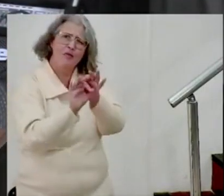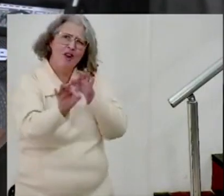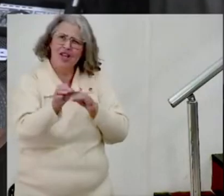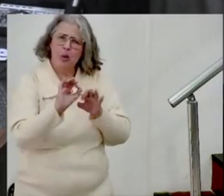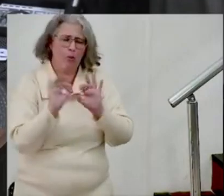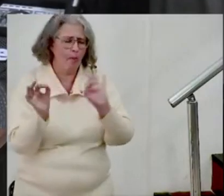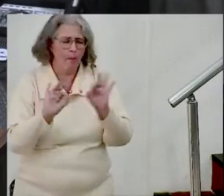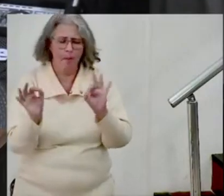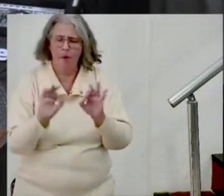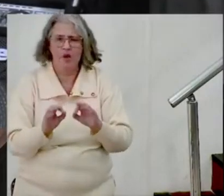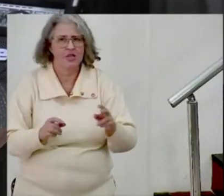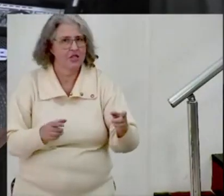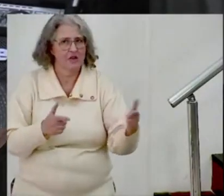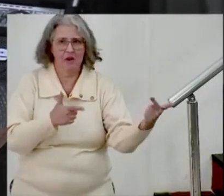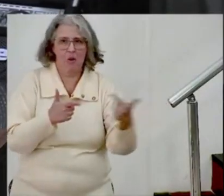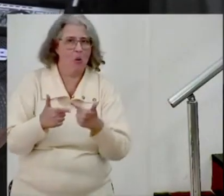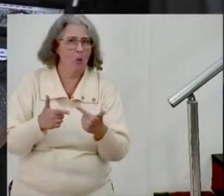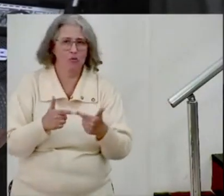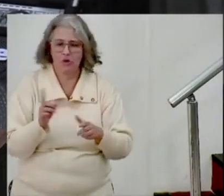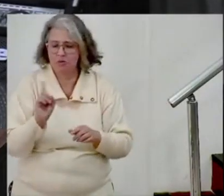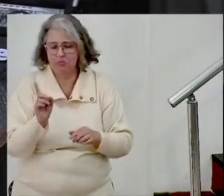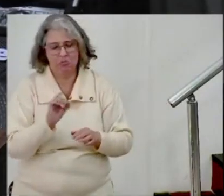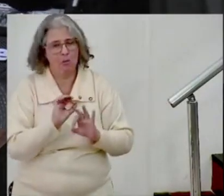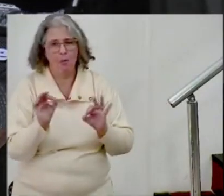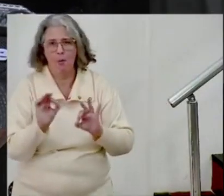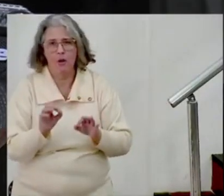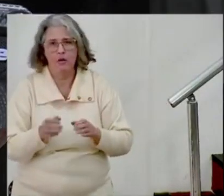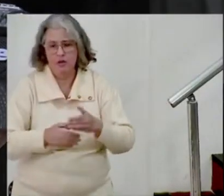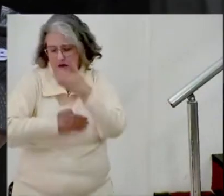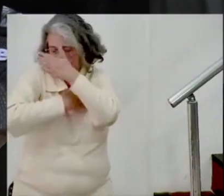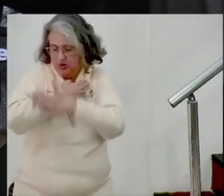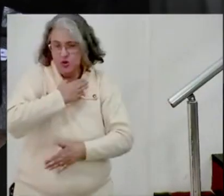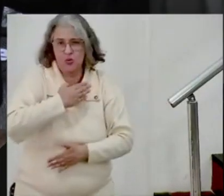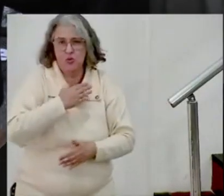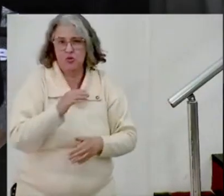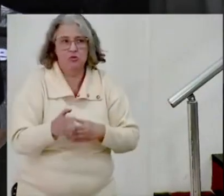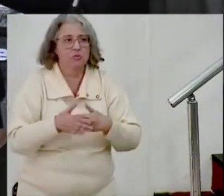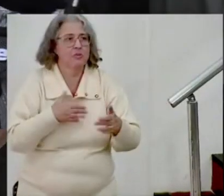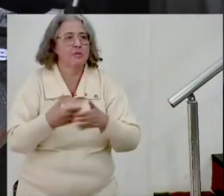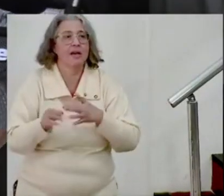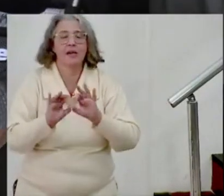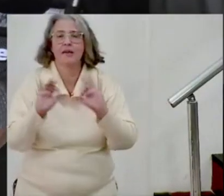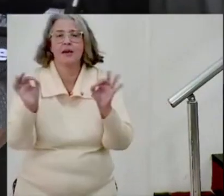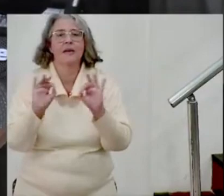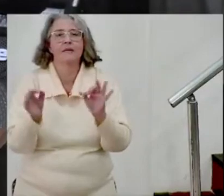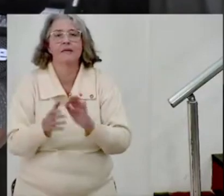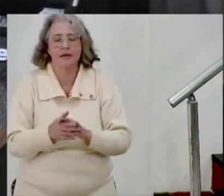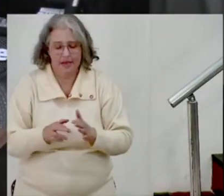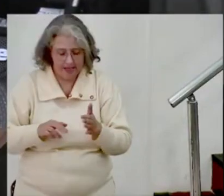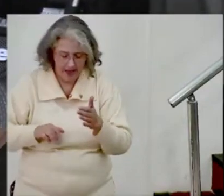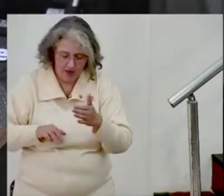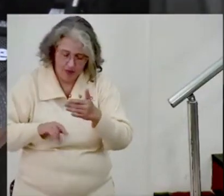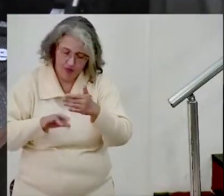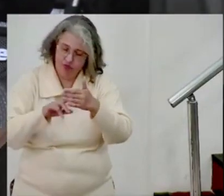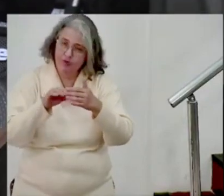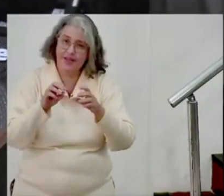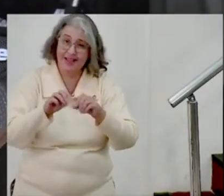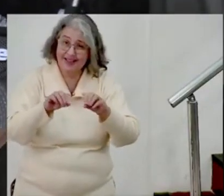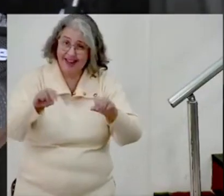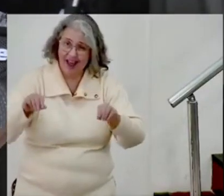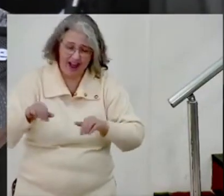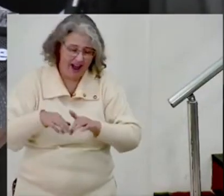Ele não vai vir contra você com escudo e nem vai levantar tranqueiras. Ele não vai acumular terra na beira do seu muro, não. Eu não vou